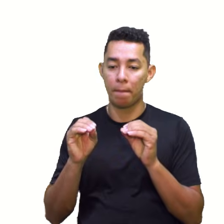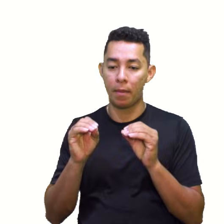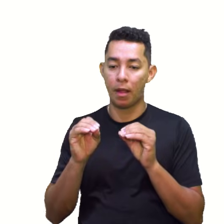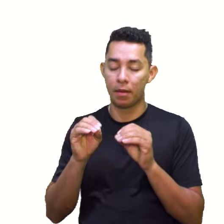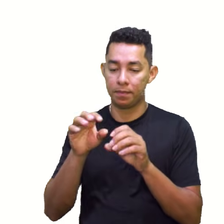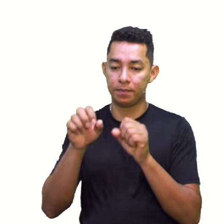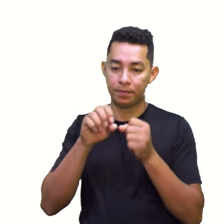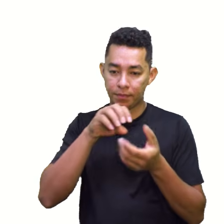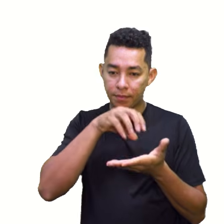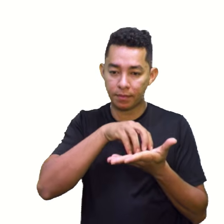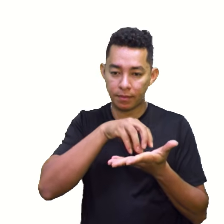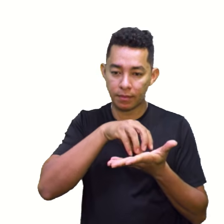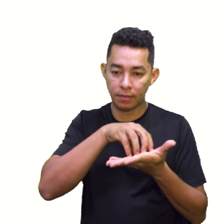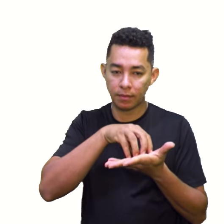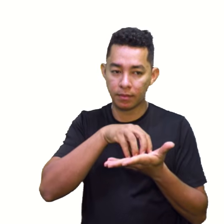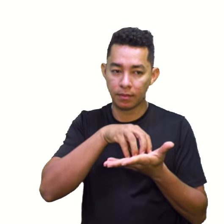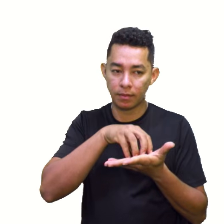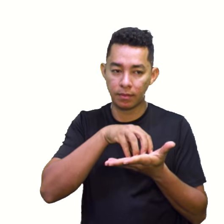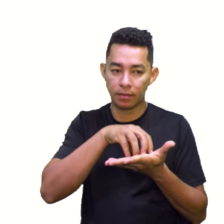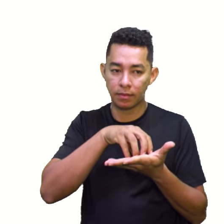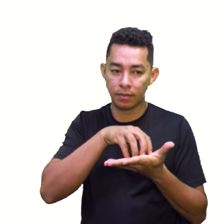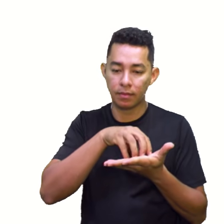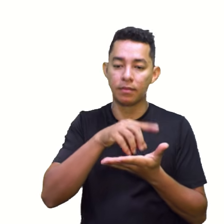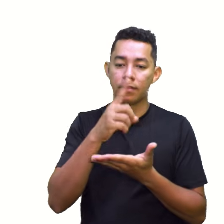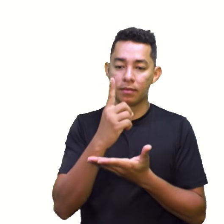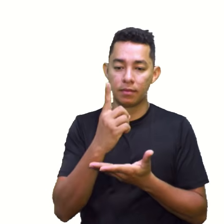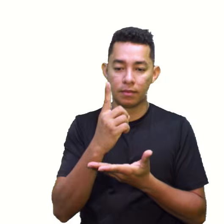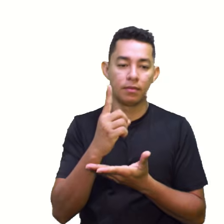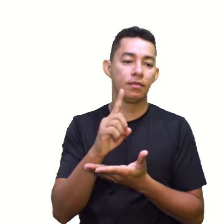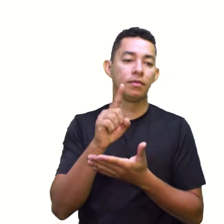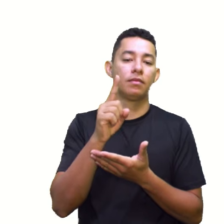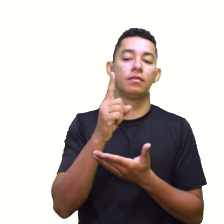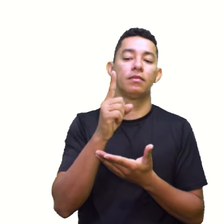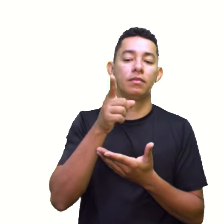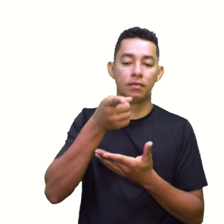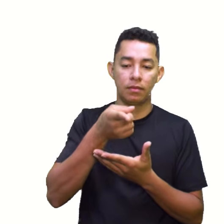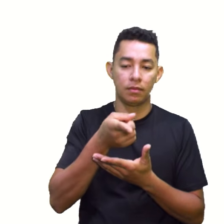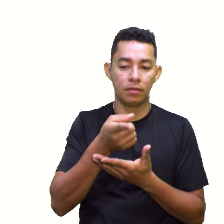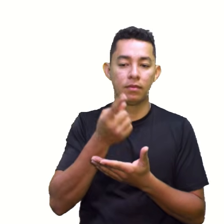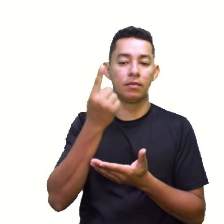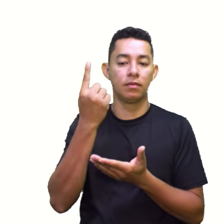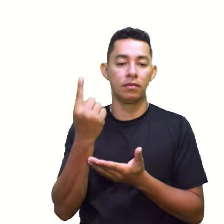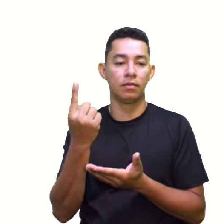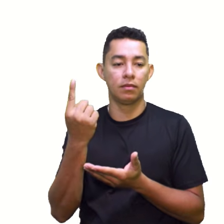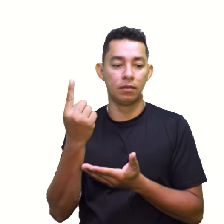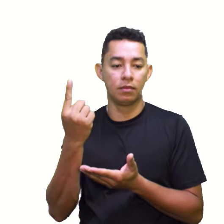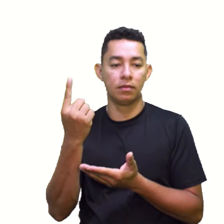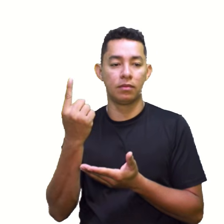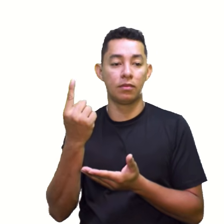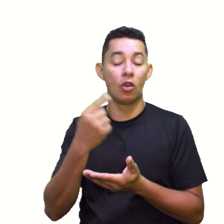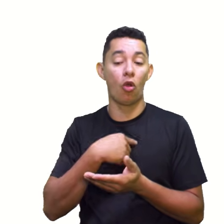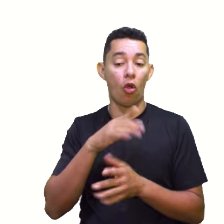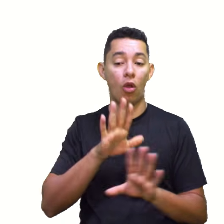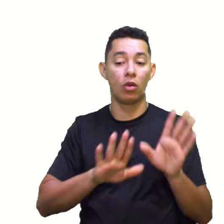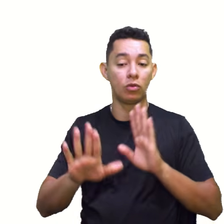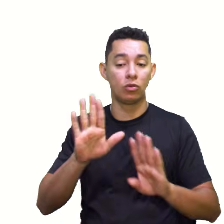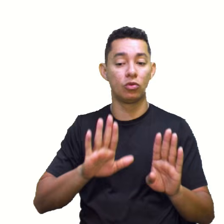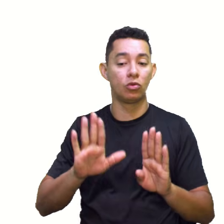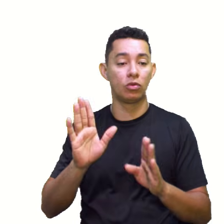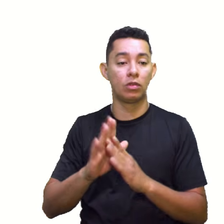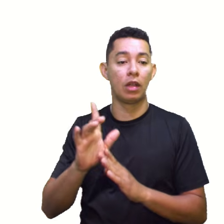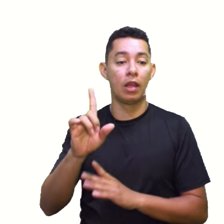centro, vamos lá, centro, 1, agora aqui, ó, tem que ter cuidado aqui agora, porque